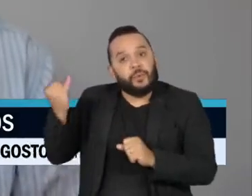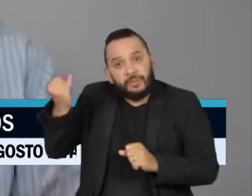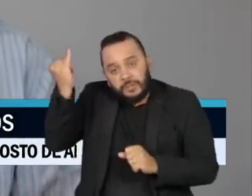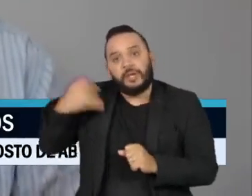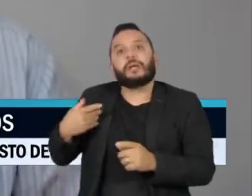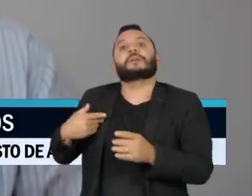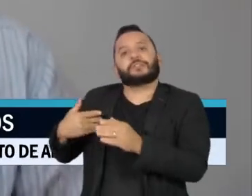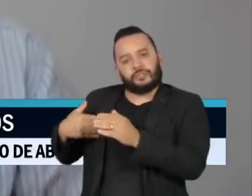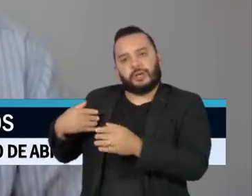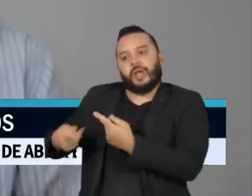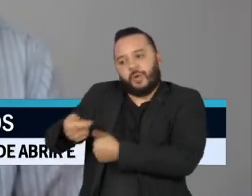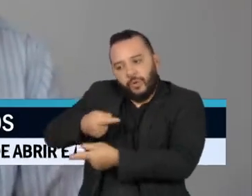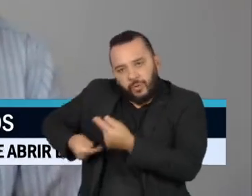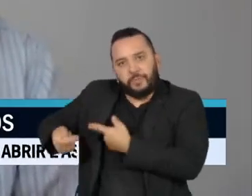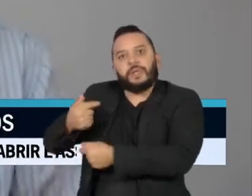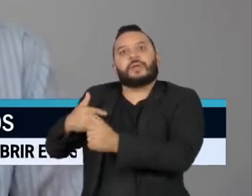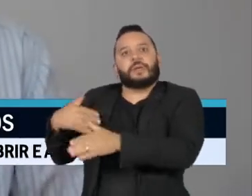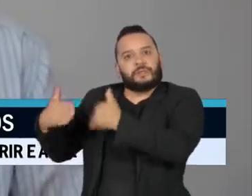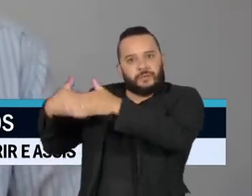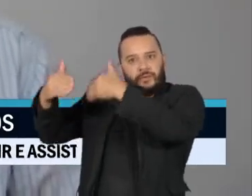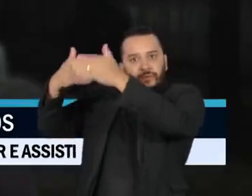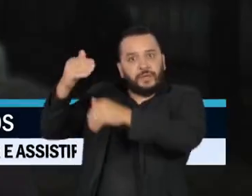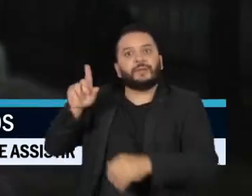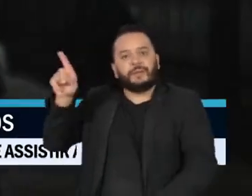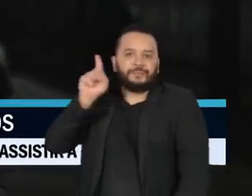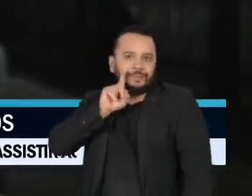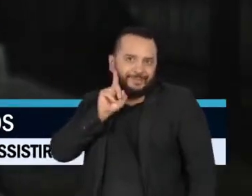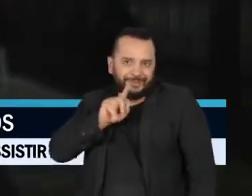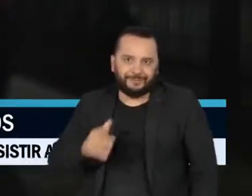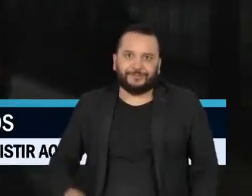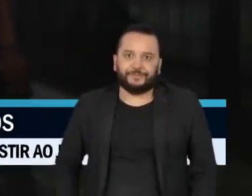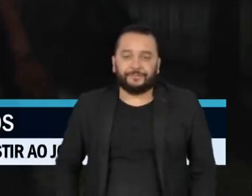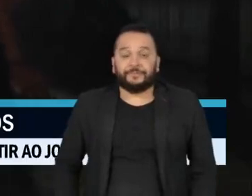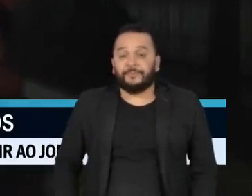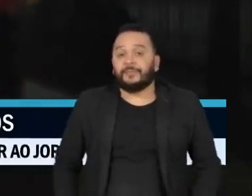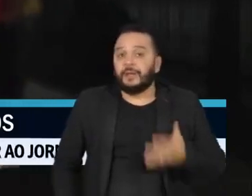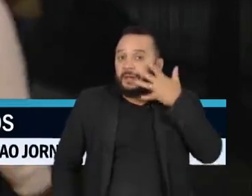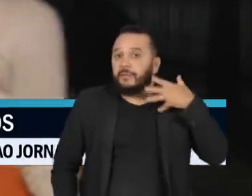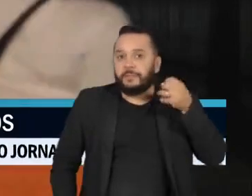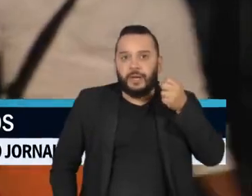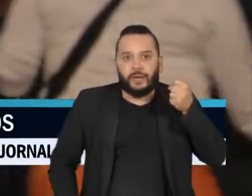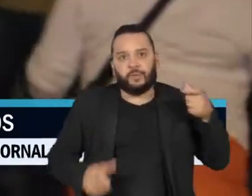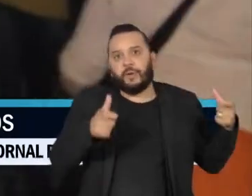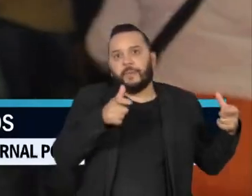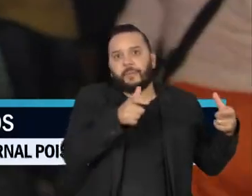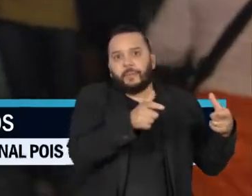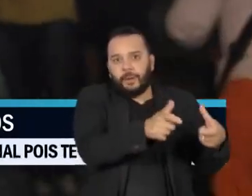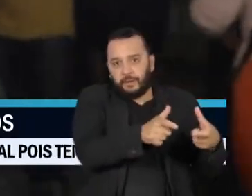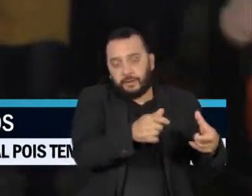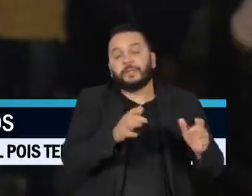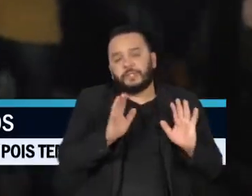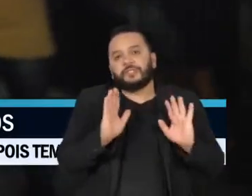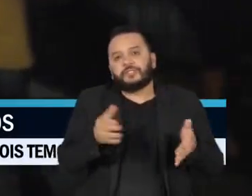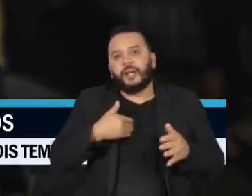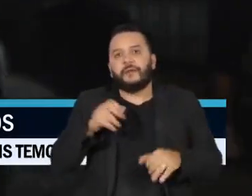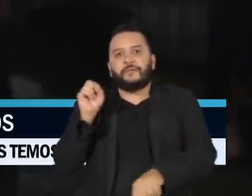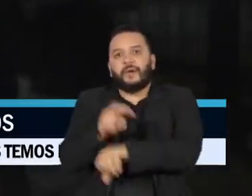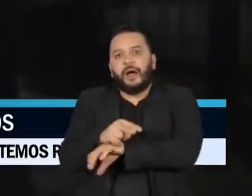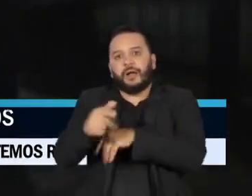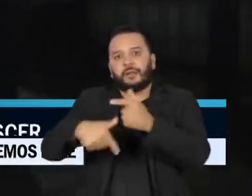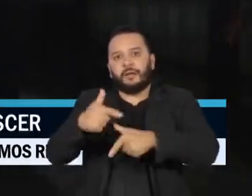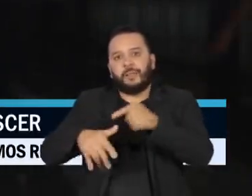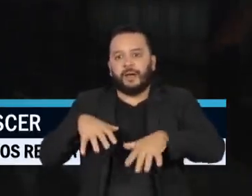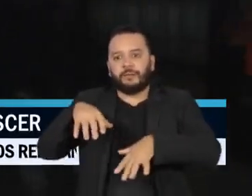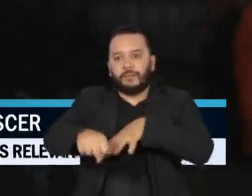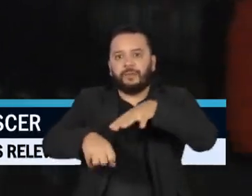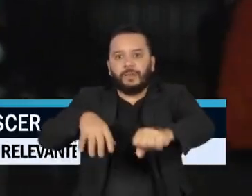desenvolvimento econômico dos Estados Unidos, por exemplo. Com menos brancos para ocupar as vagas no mercado de trabalho, a procura pela